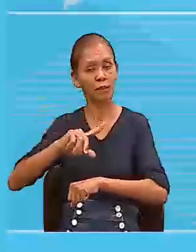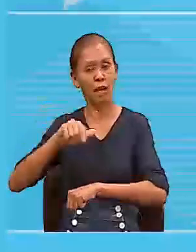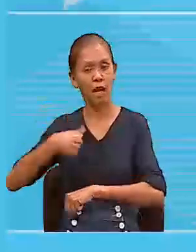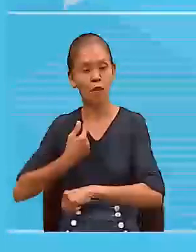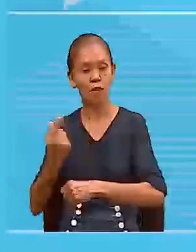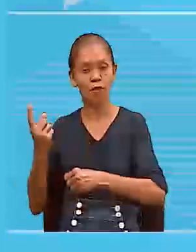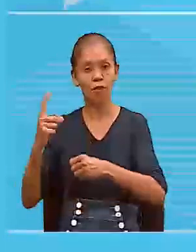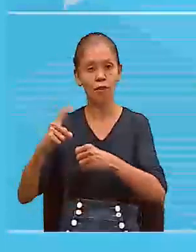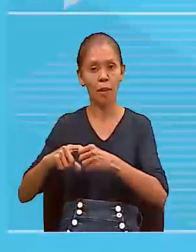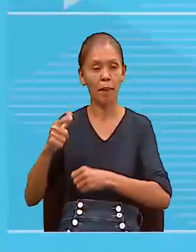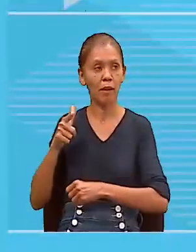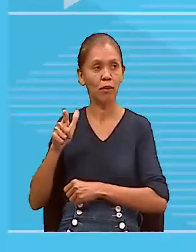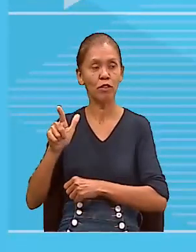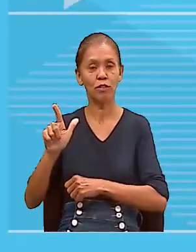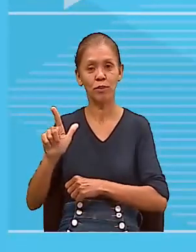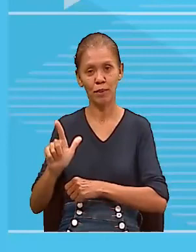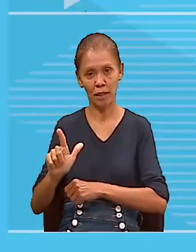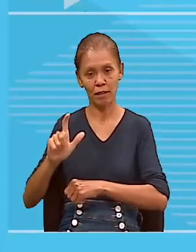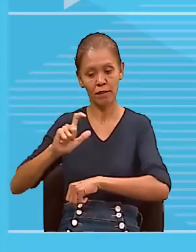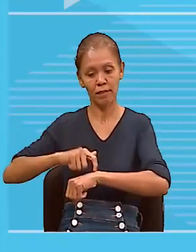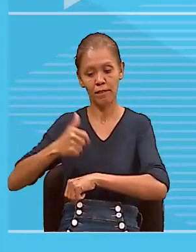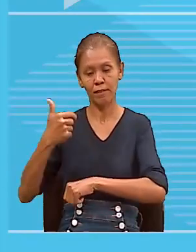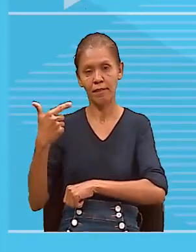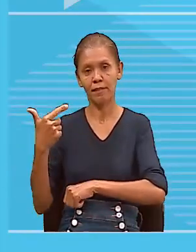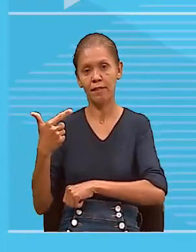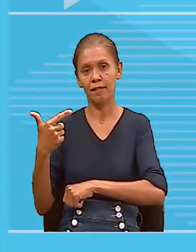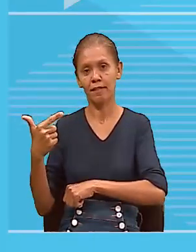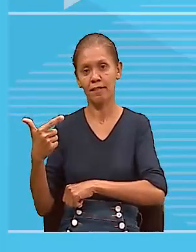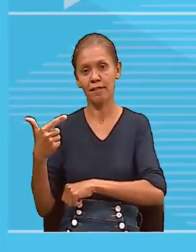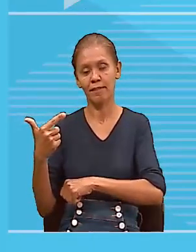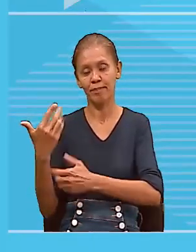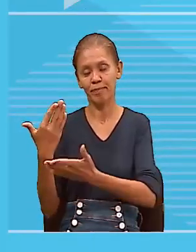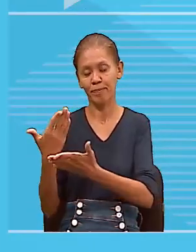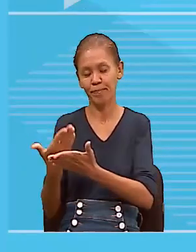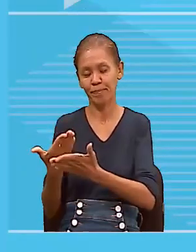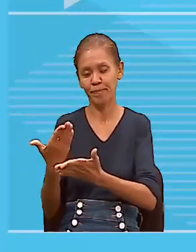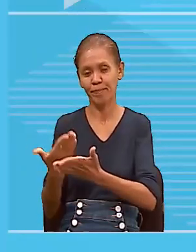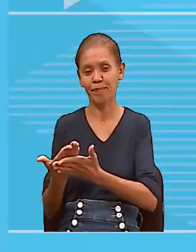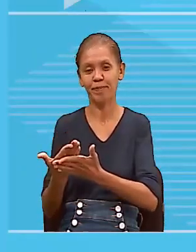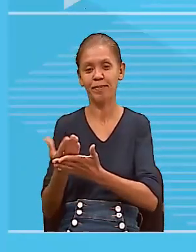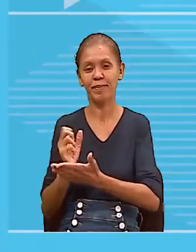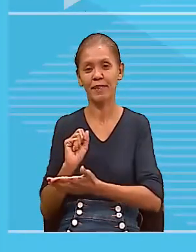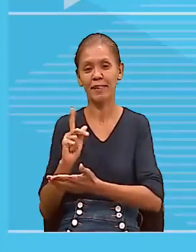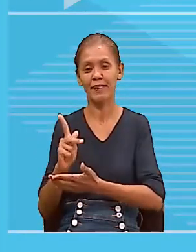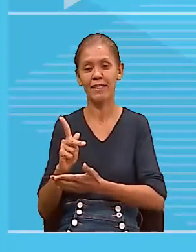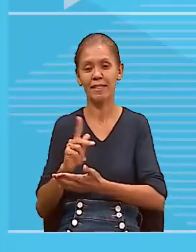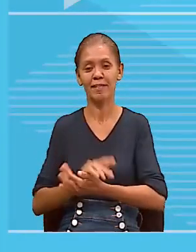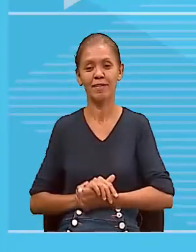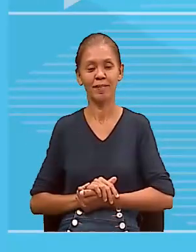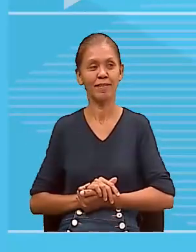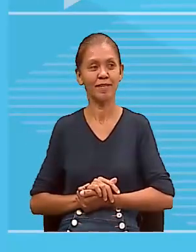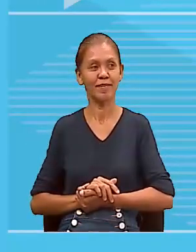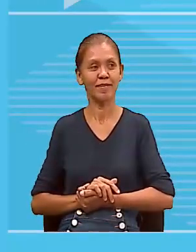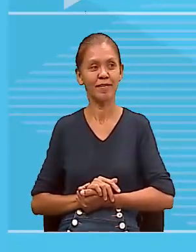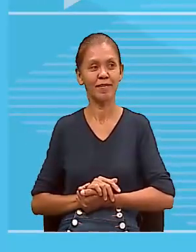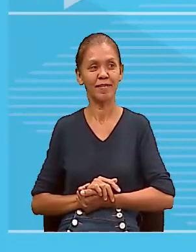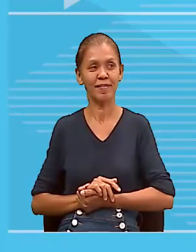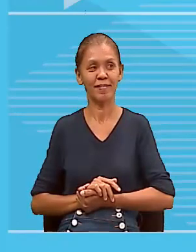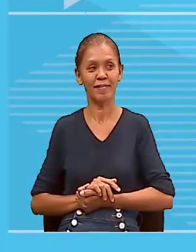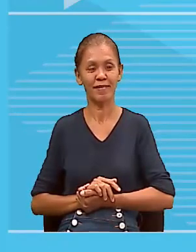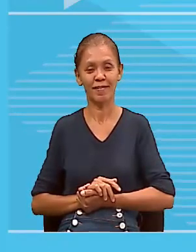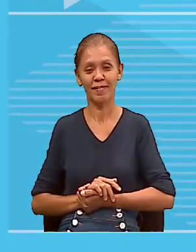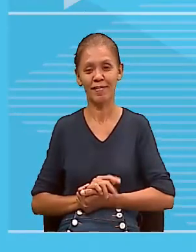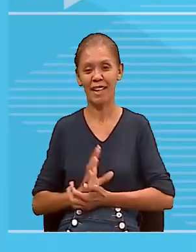para passar fazer a parte 2 desse cenário aí de transformar no Brasil de boa de boa na lagoa a gente volta